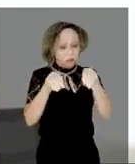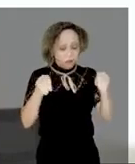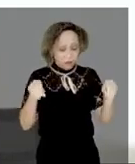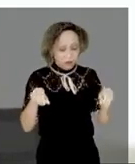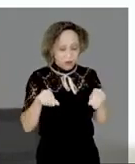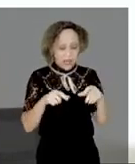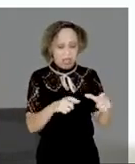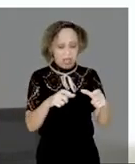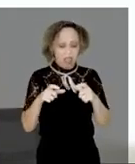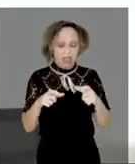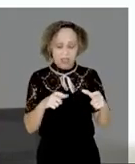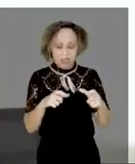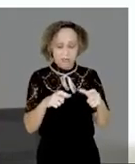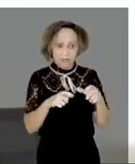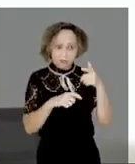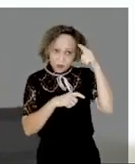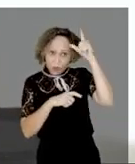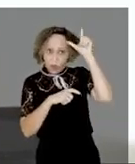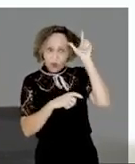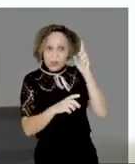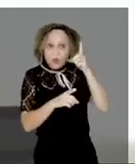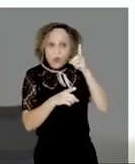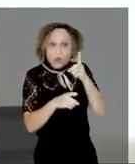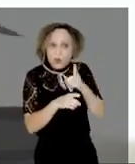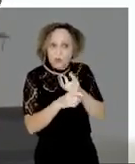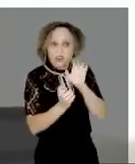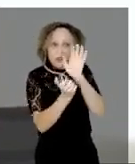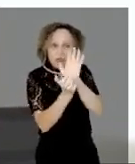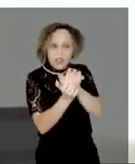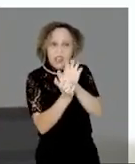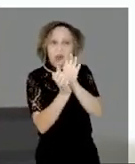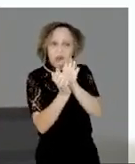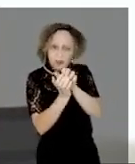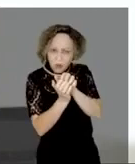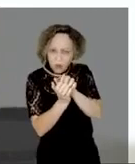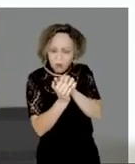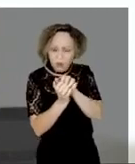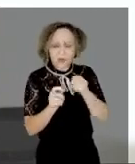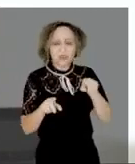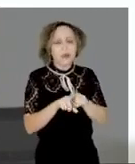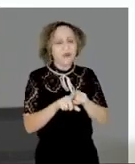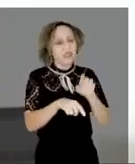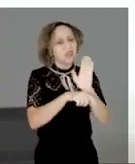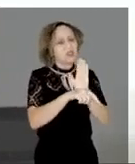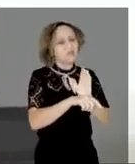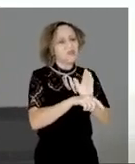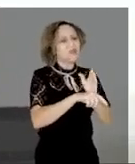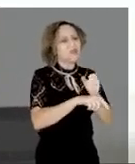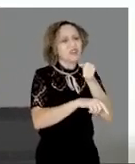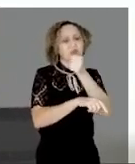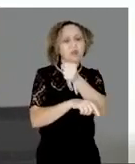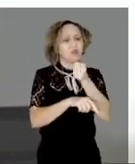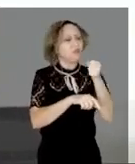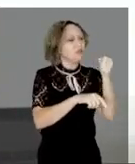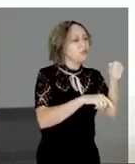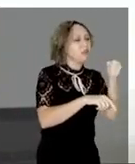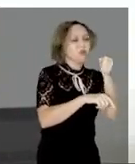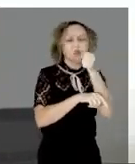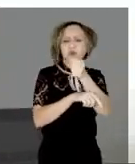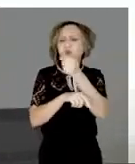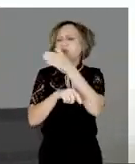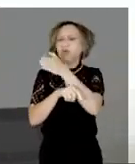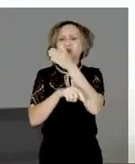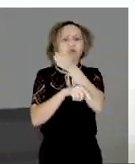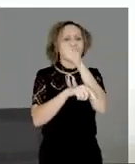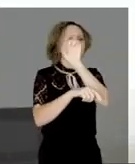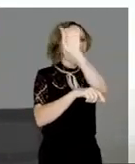encontrarmos, não dentro de uma suposta bolha, mas está explodindo bolhas e promovendo encontro